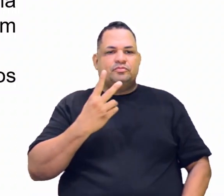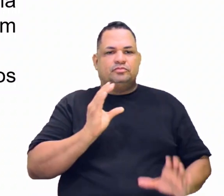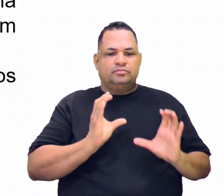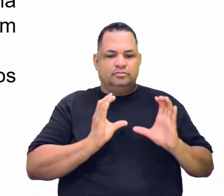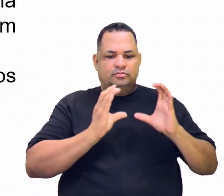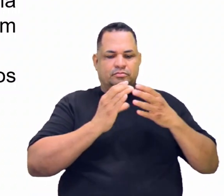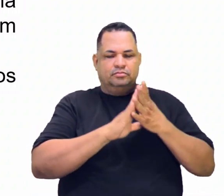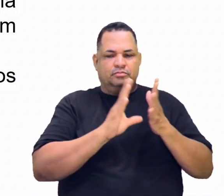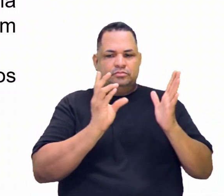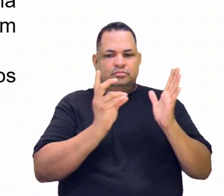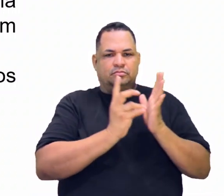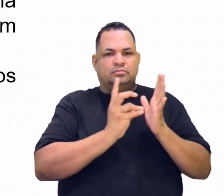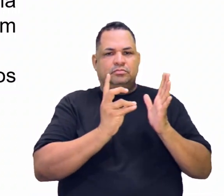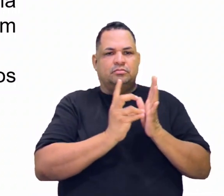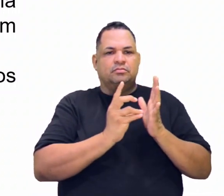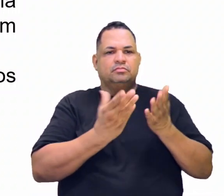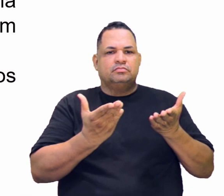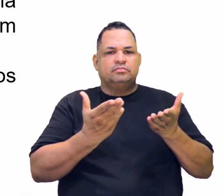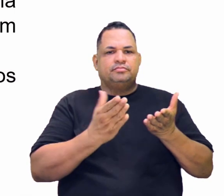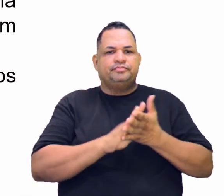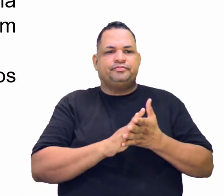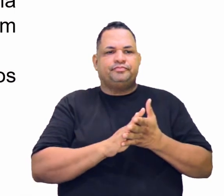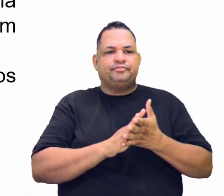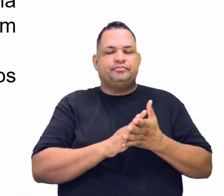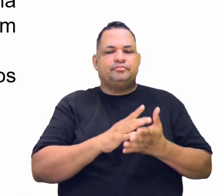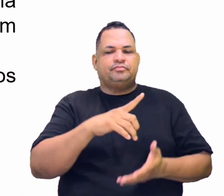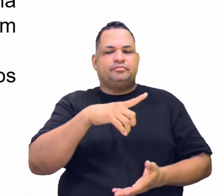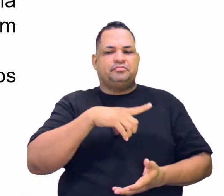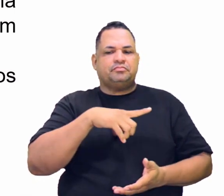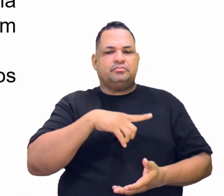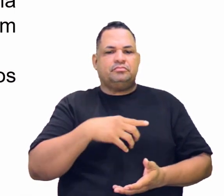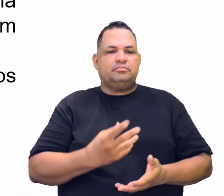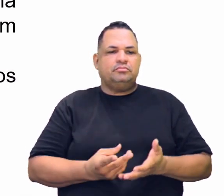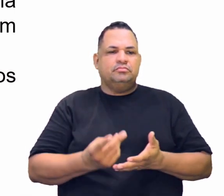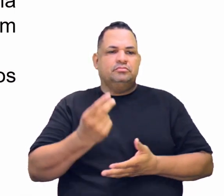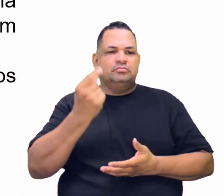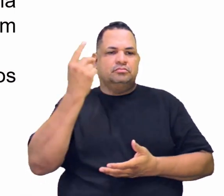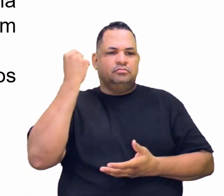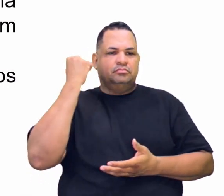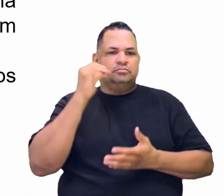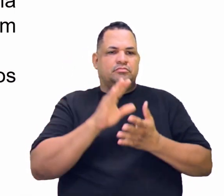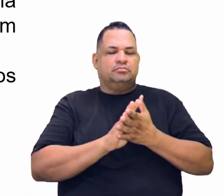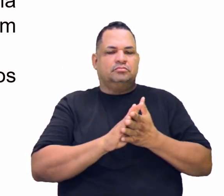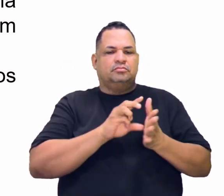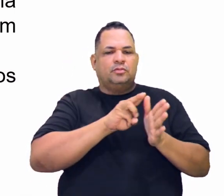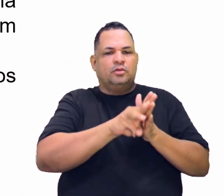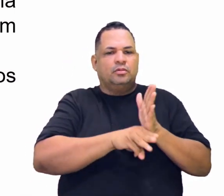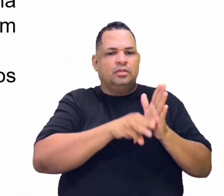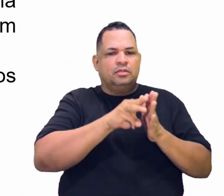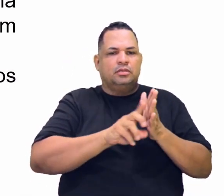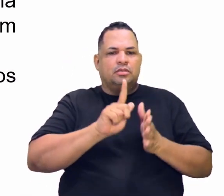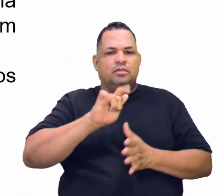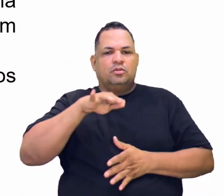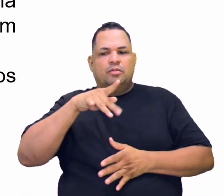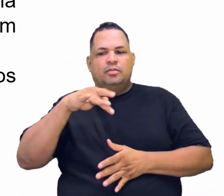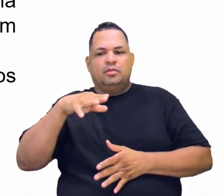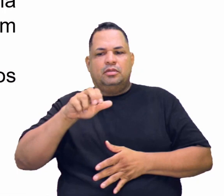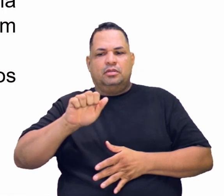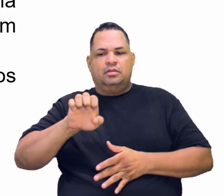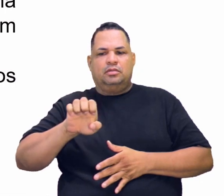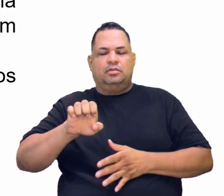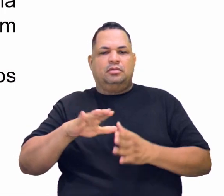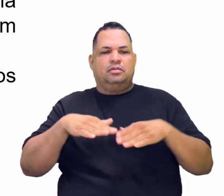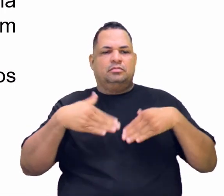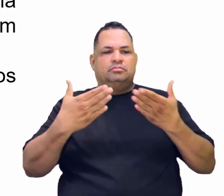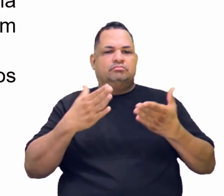grupos indígenas que havia no Madeira e no Guaporé.